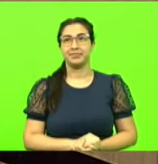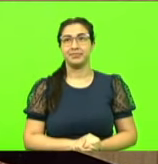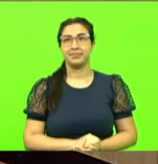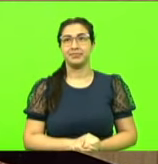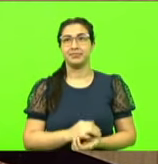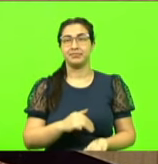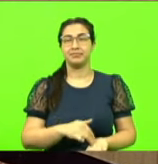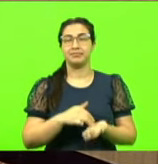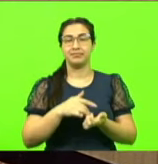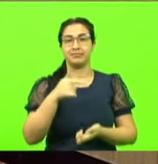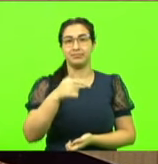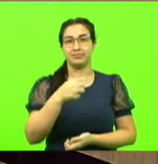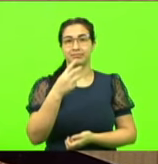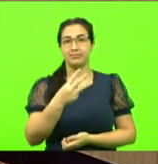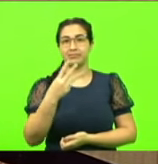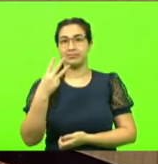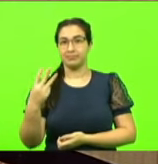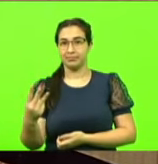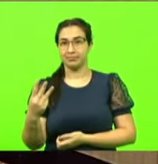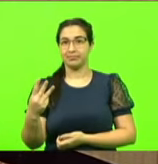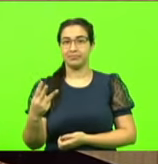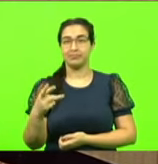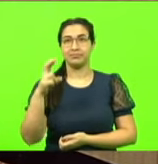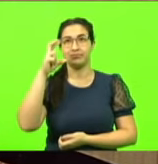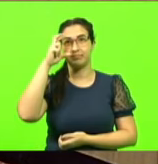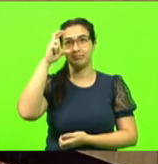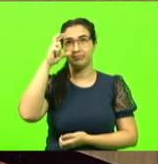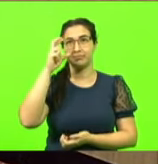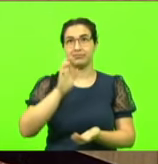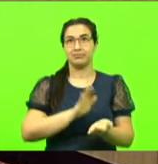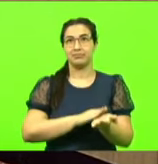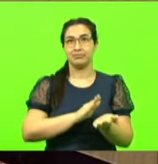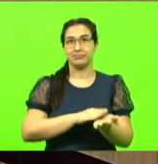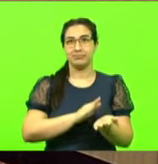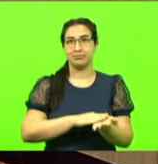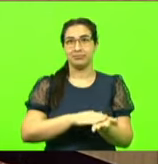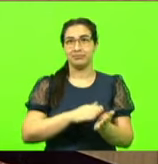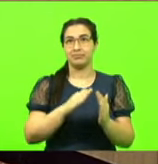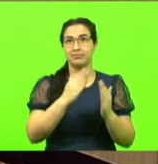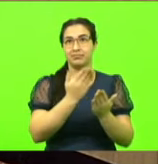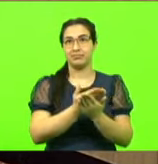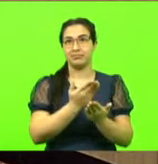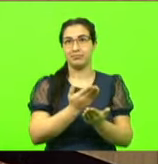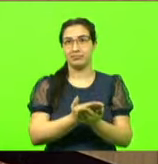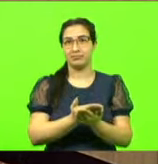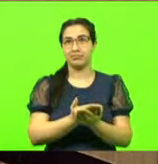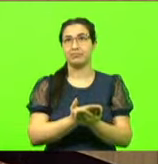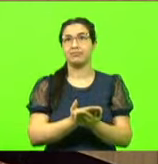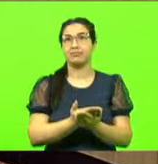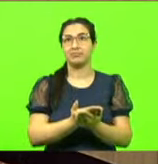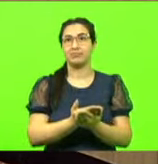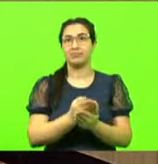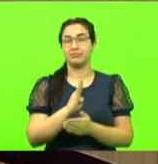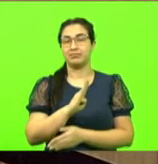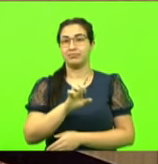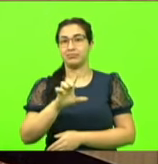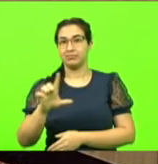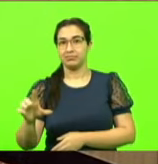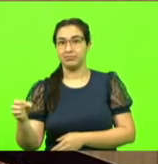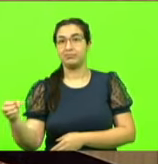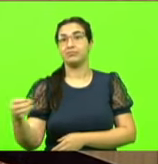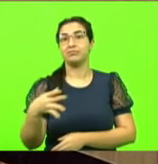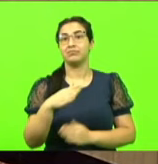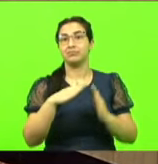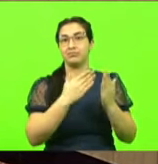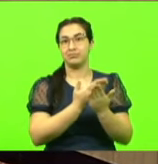Moção 733, autor deputado Ricardo Alba, manifestando aplausos à Escola Adventista de Blumenau pela inauguração da sua nova escola, em